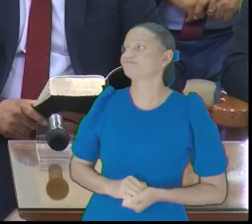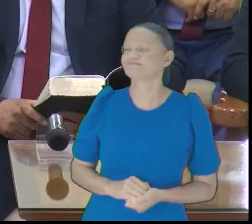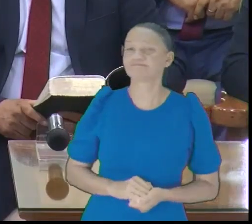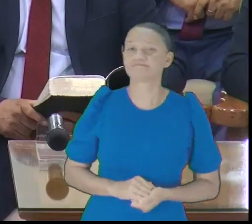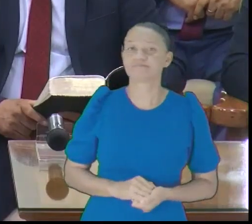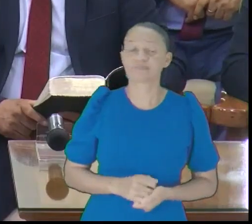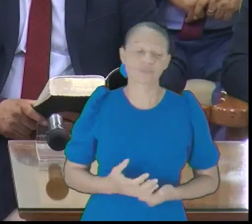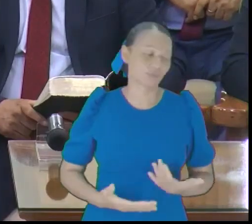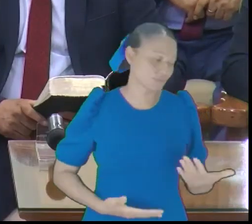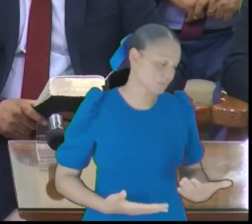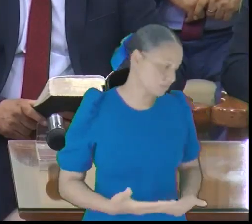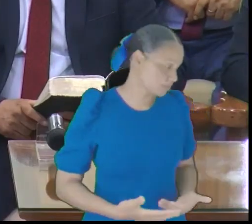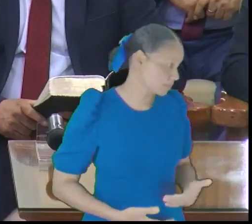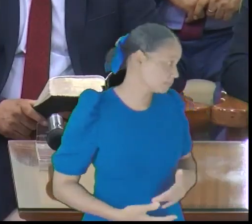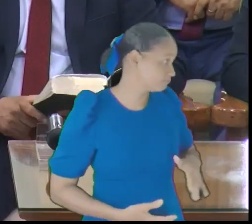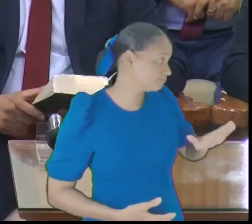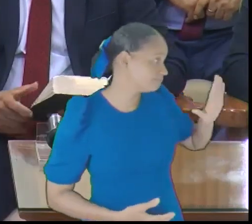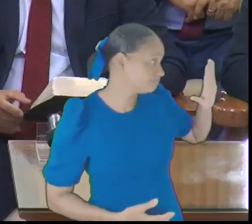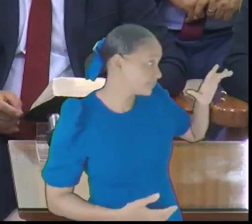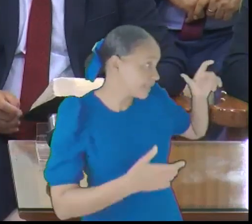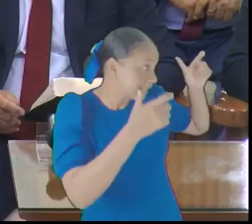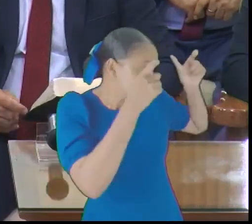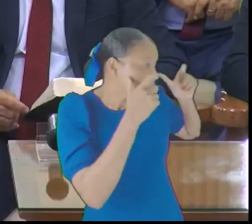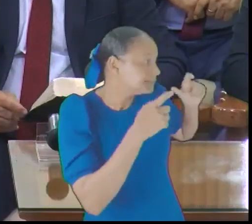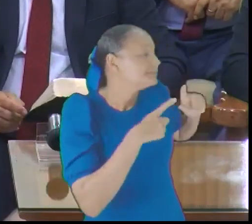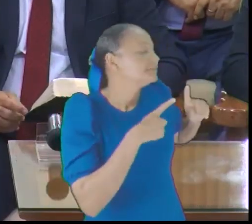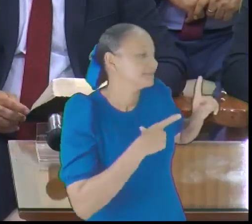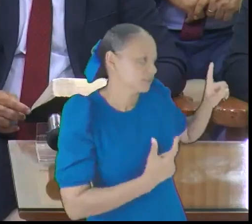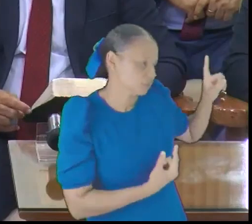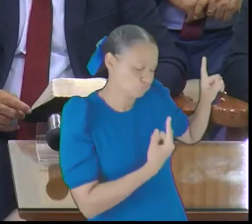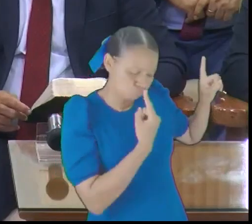Aí o servo disse, majestade, tem um.